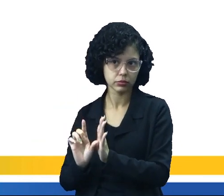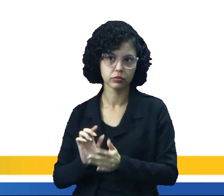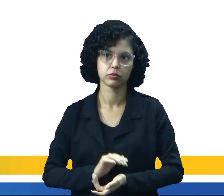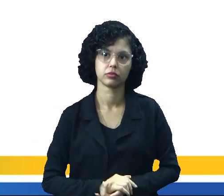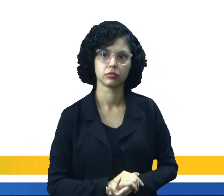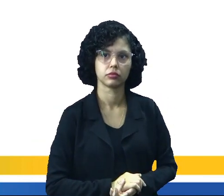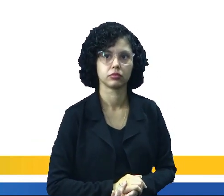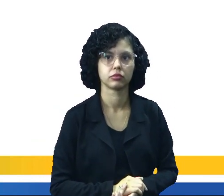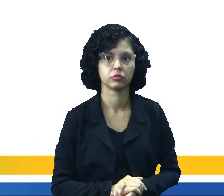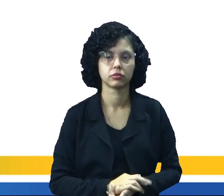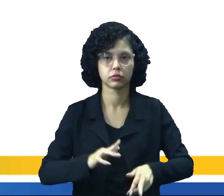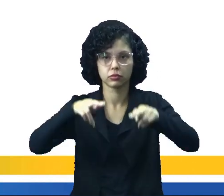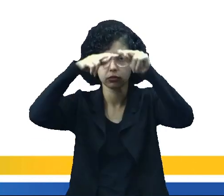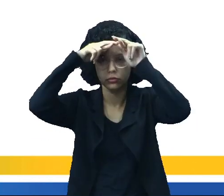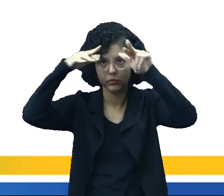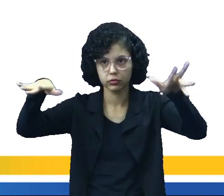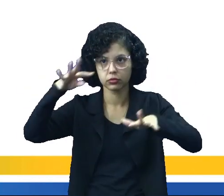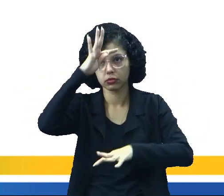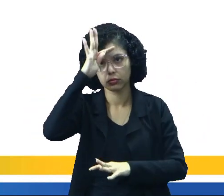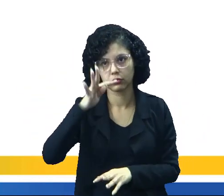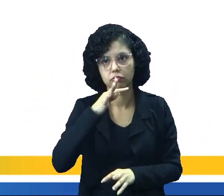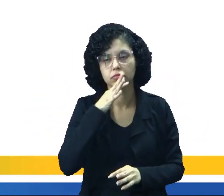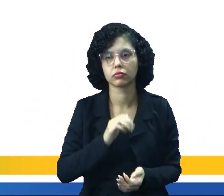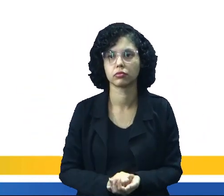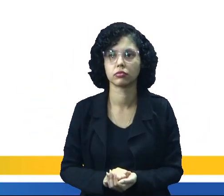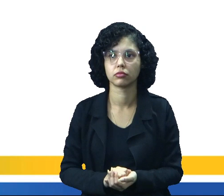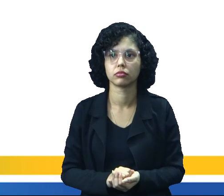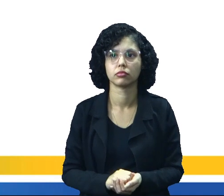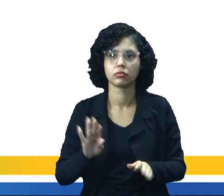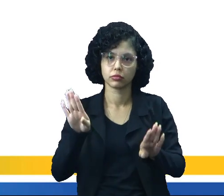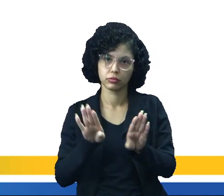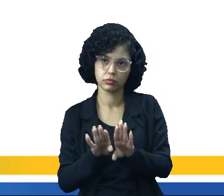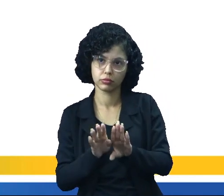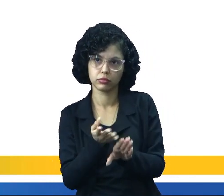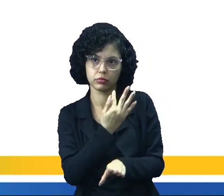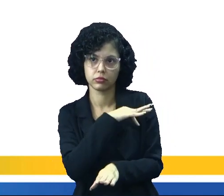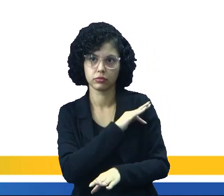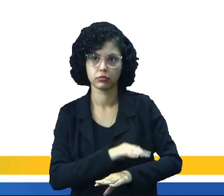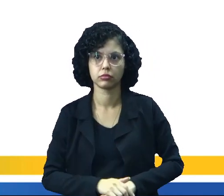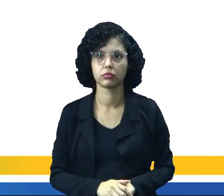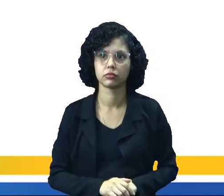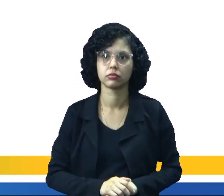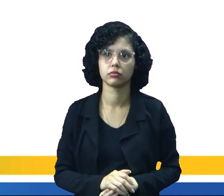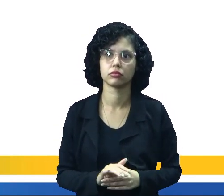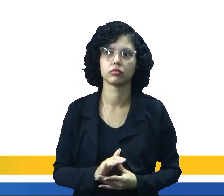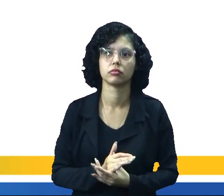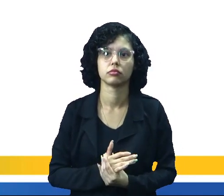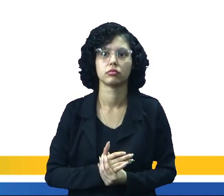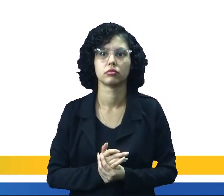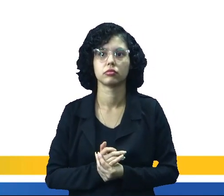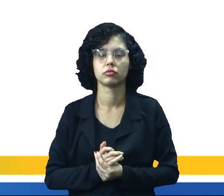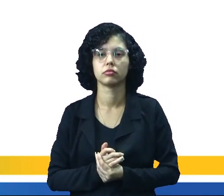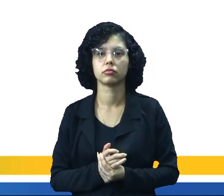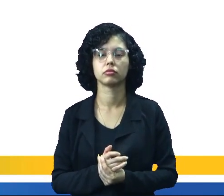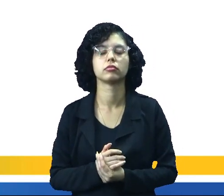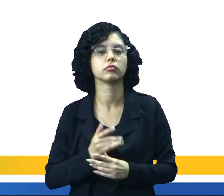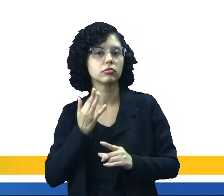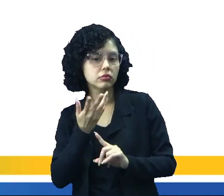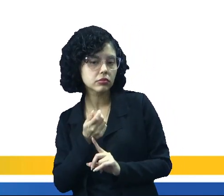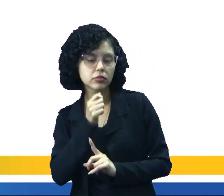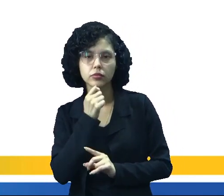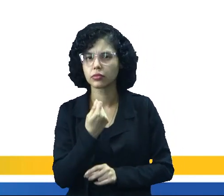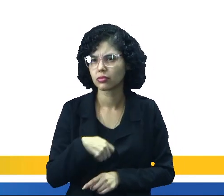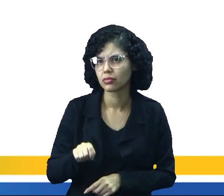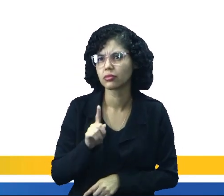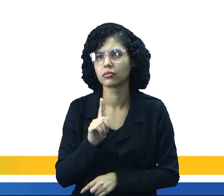né? Renascentistas, tradicionais e também acadêmicos, né? Então, houve artistas que não precisaram